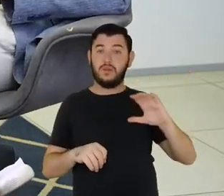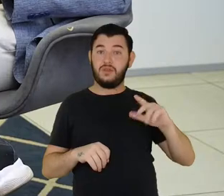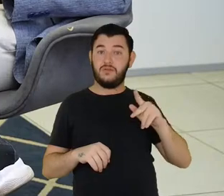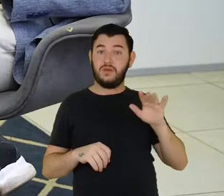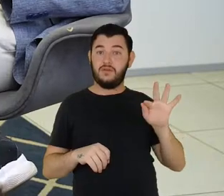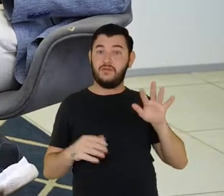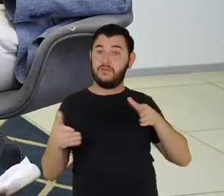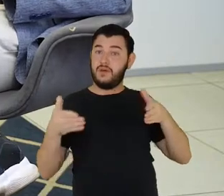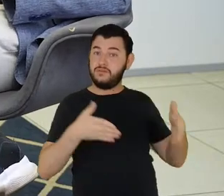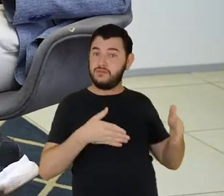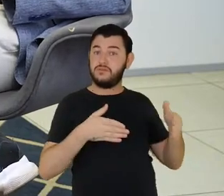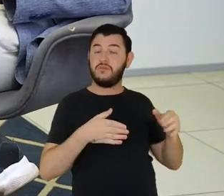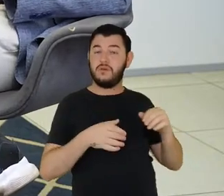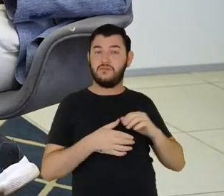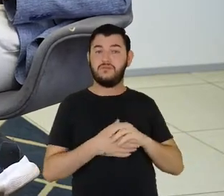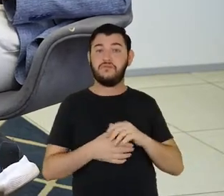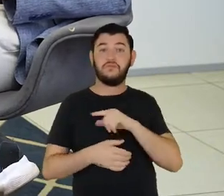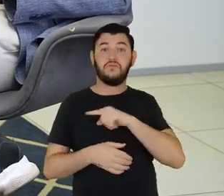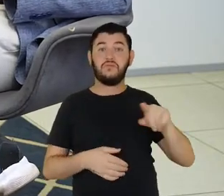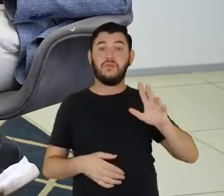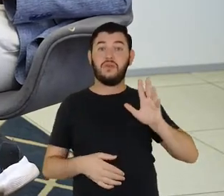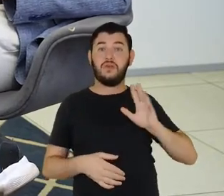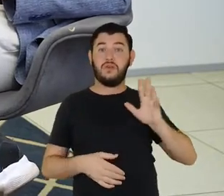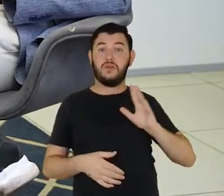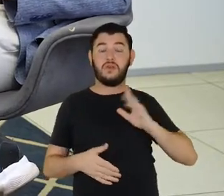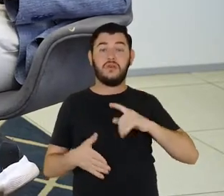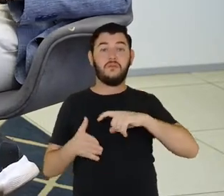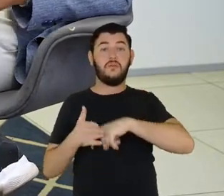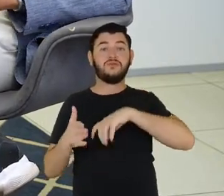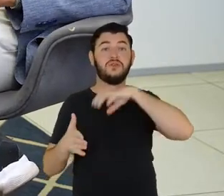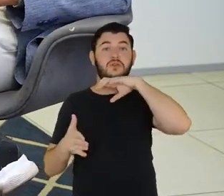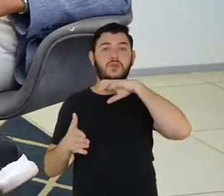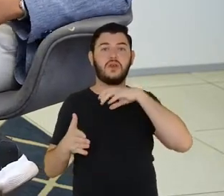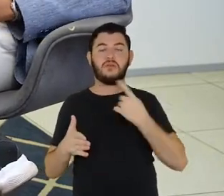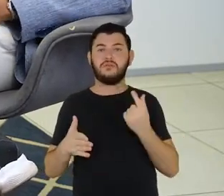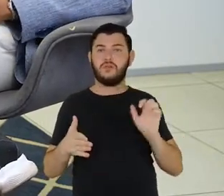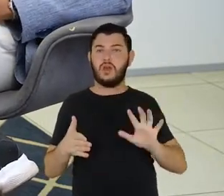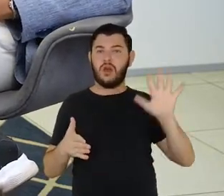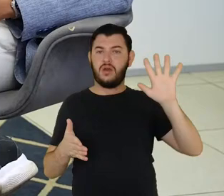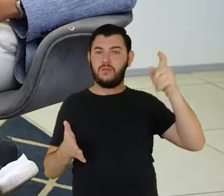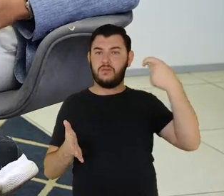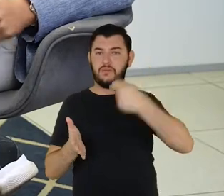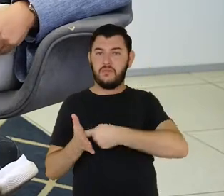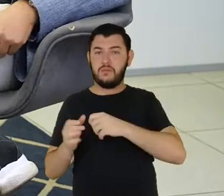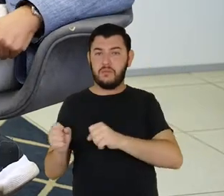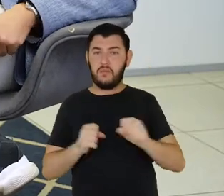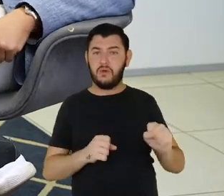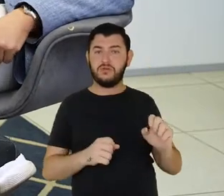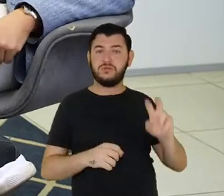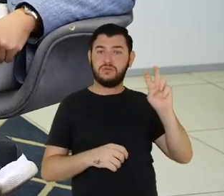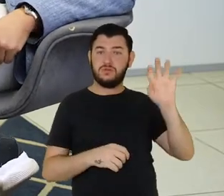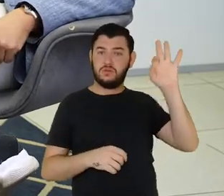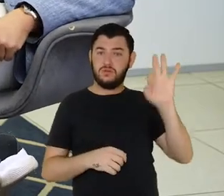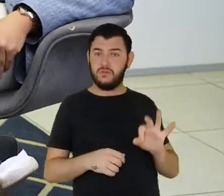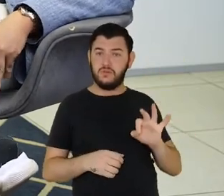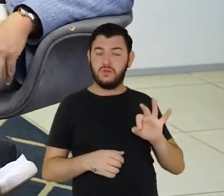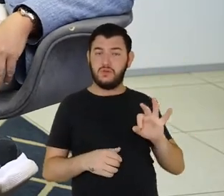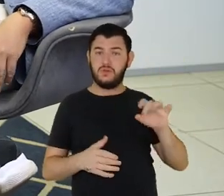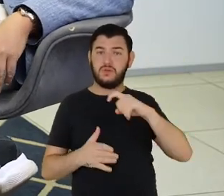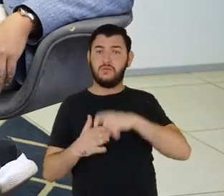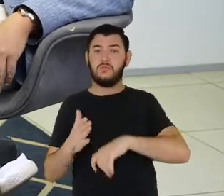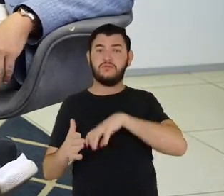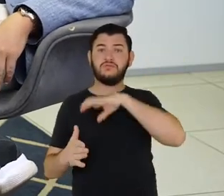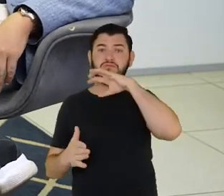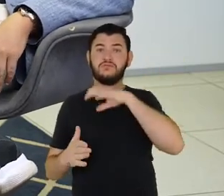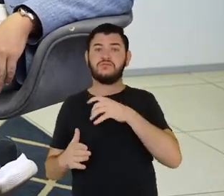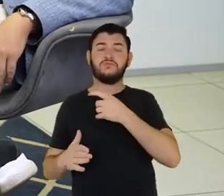renda grande, ou mesmo que você não pague o imposto de renda grande, você pode tirar 5% do seu imposto devido e aplicar em qualquer coisa da Lei Rouanet. Com certeza. E se torna um